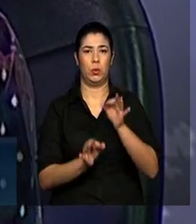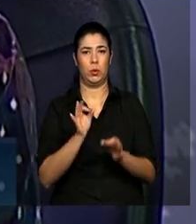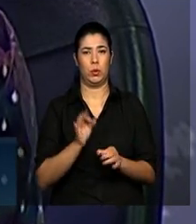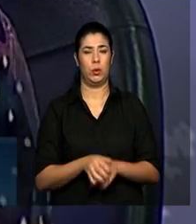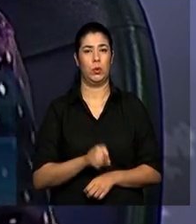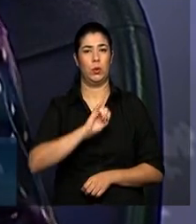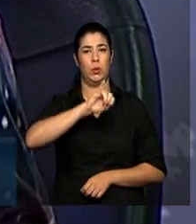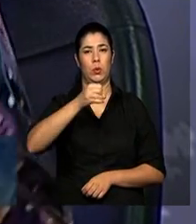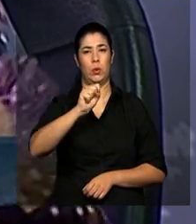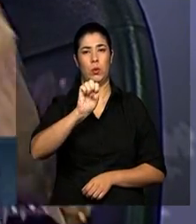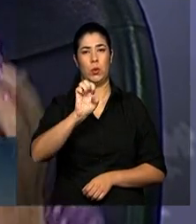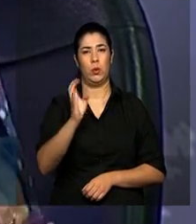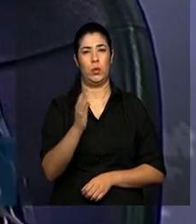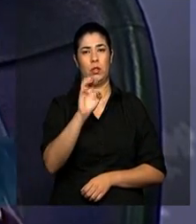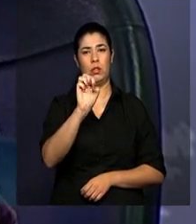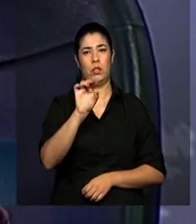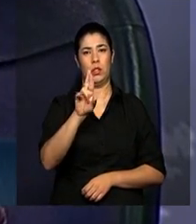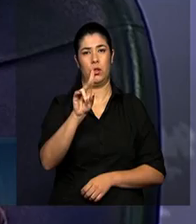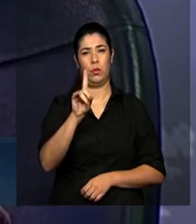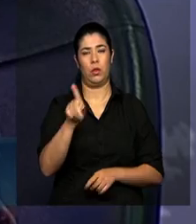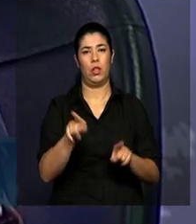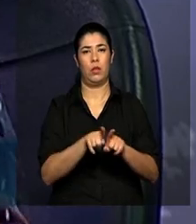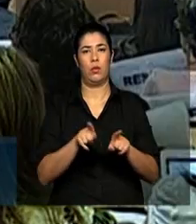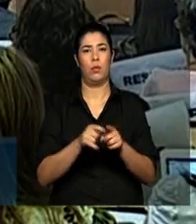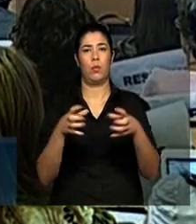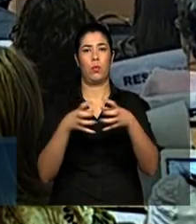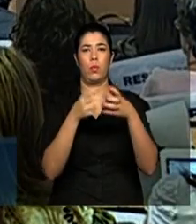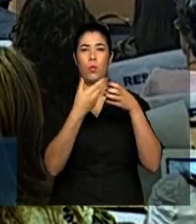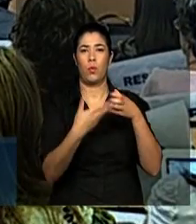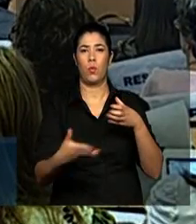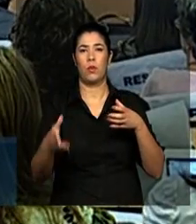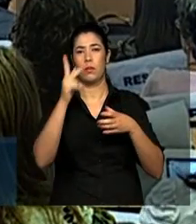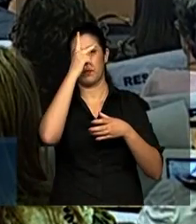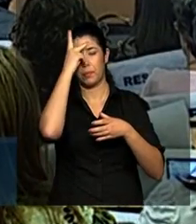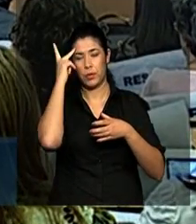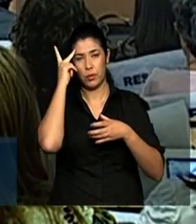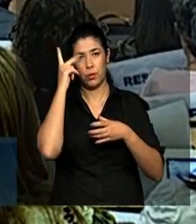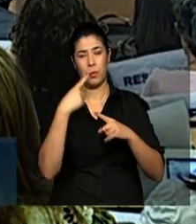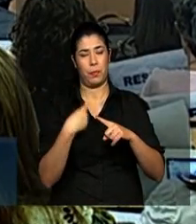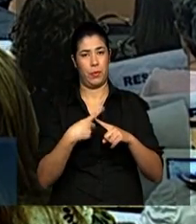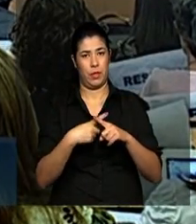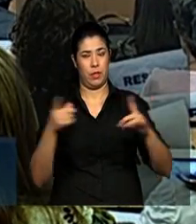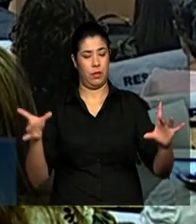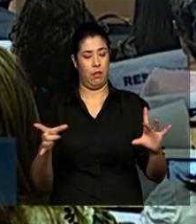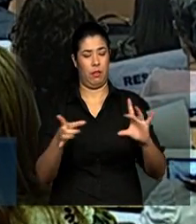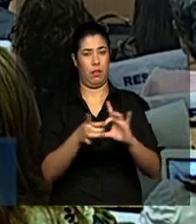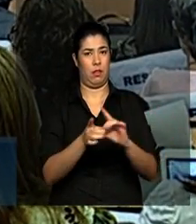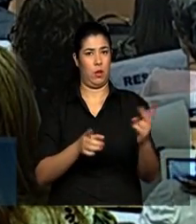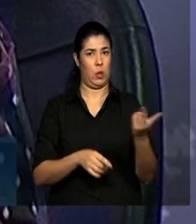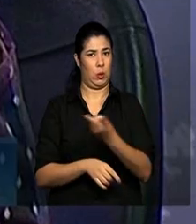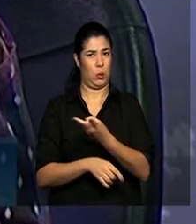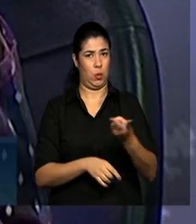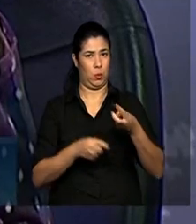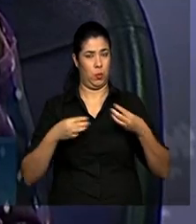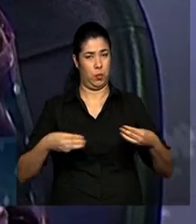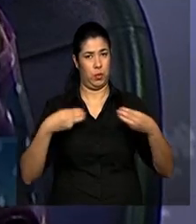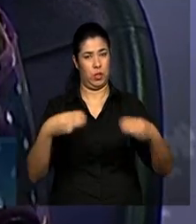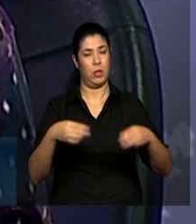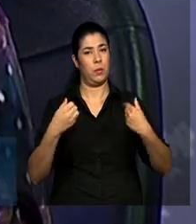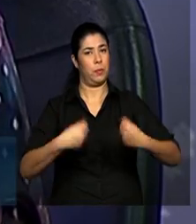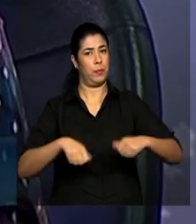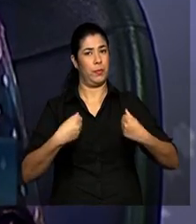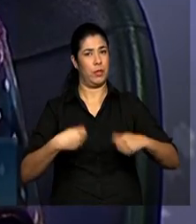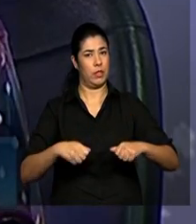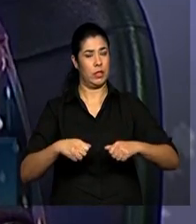a Regina e toda a equipe dela. Porque para isso é necessário,